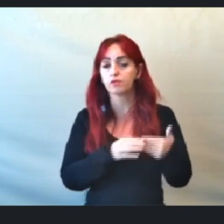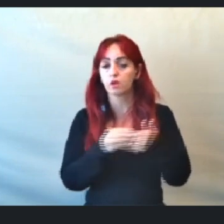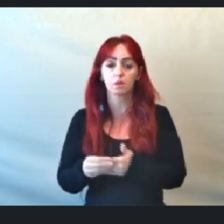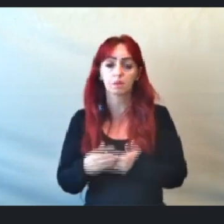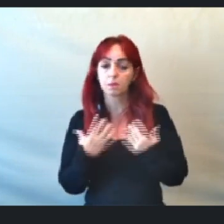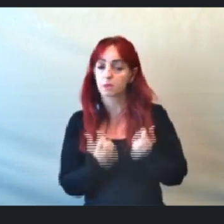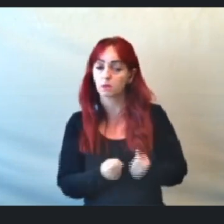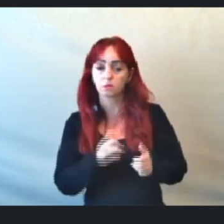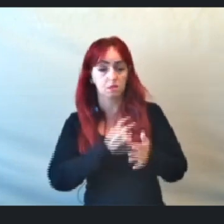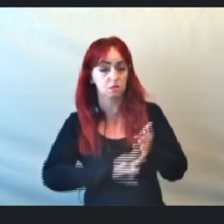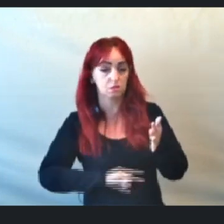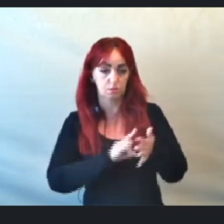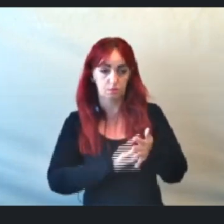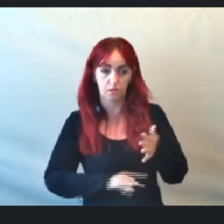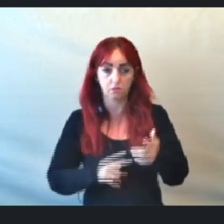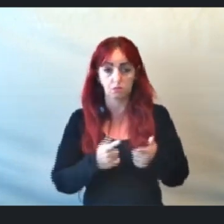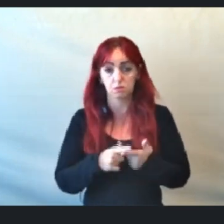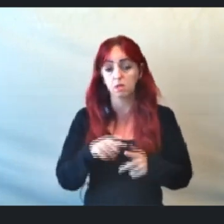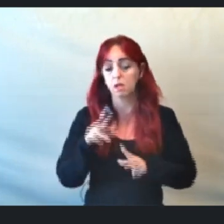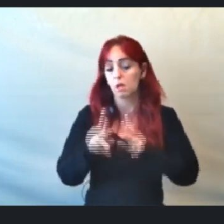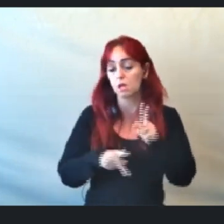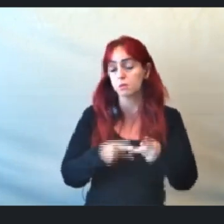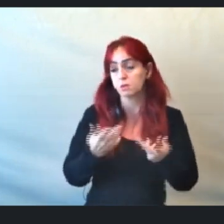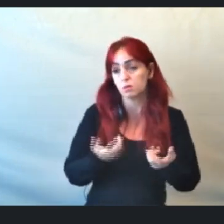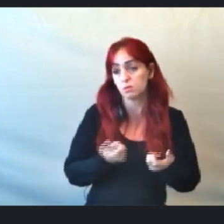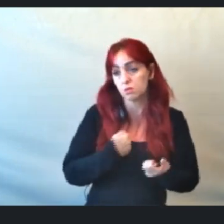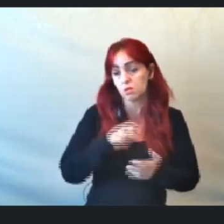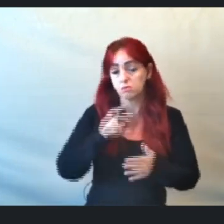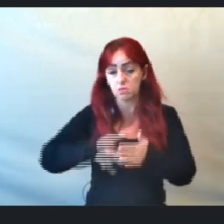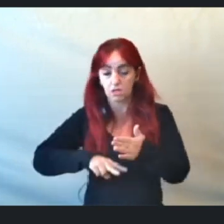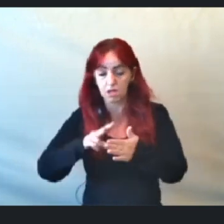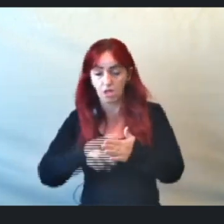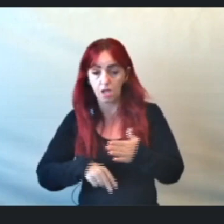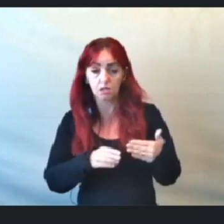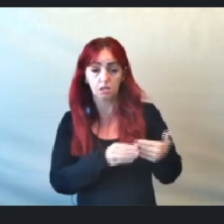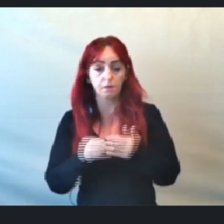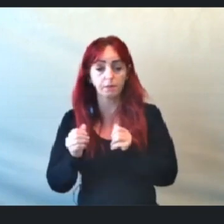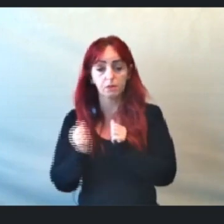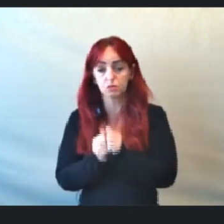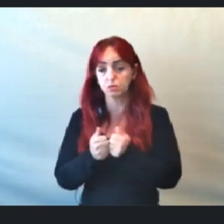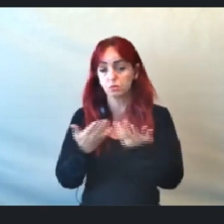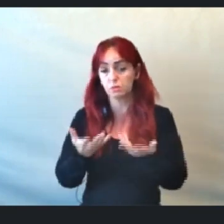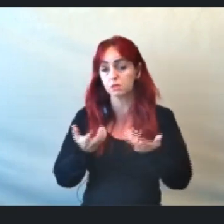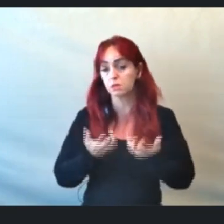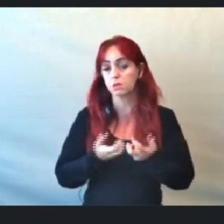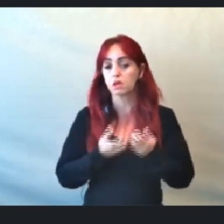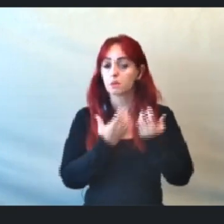encaminhar para fazer uma análise, a gente caminha junto, mas eu gostaria de encaminhar pela rejeição.